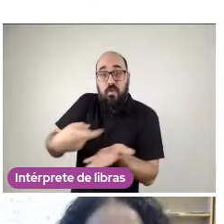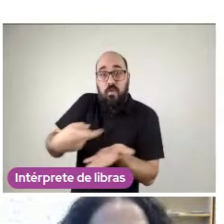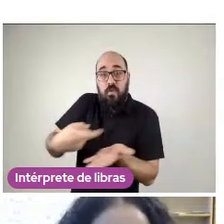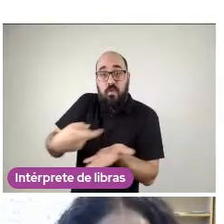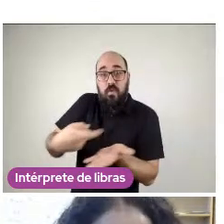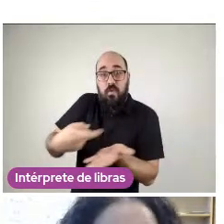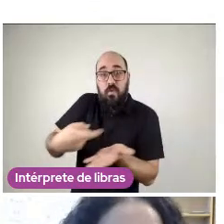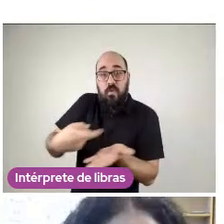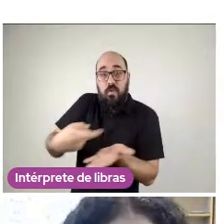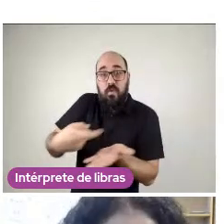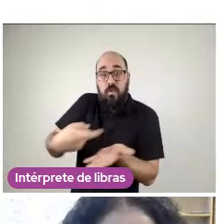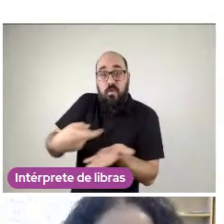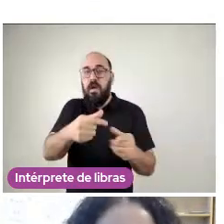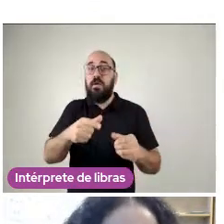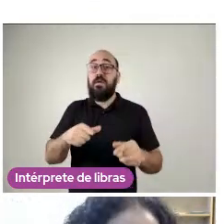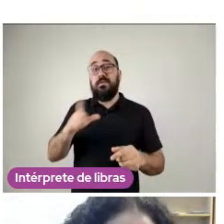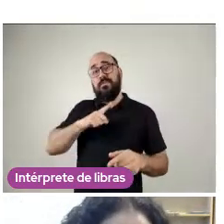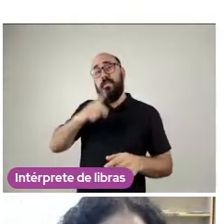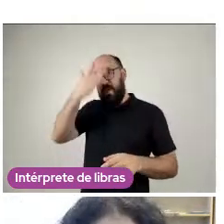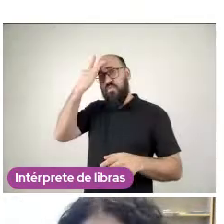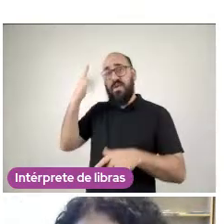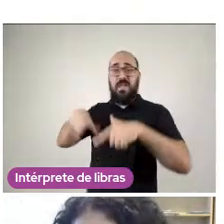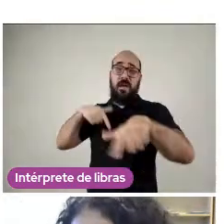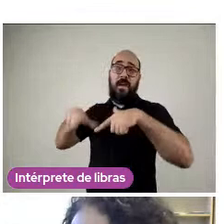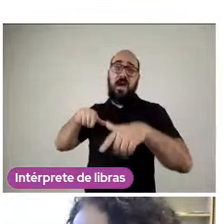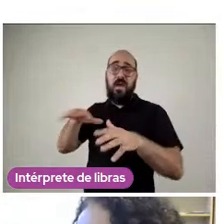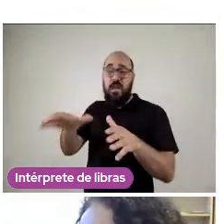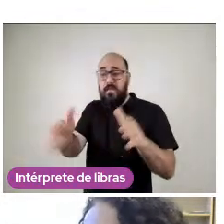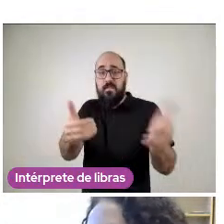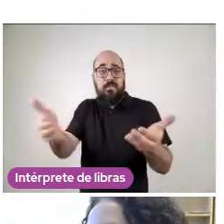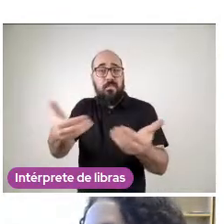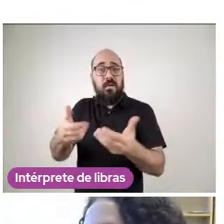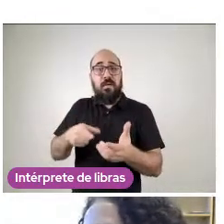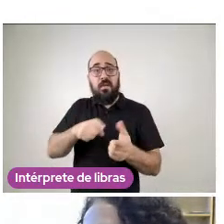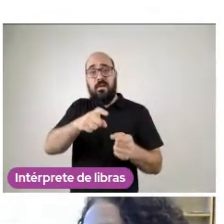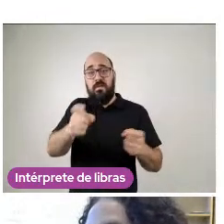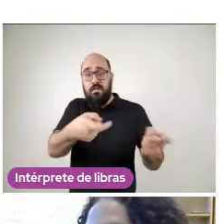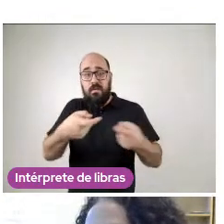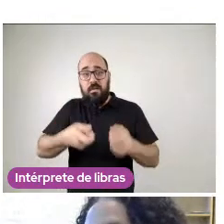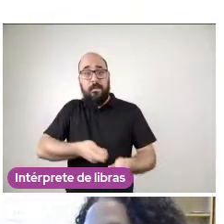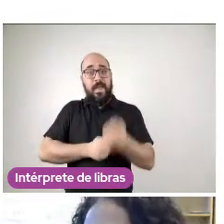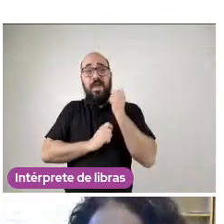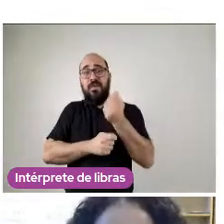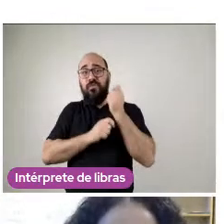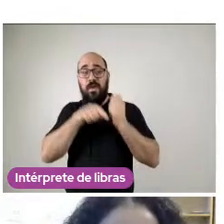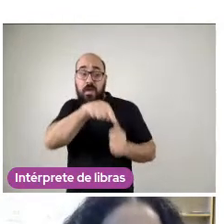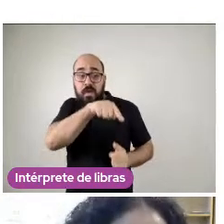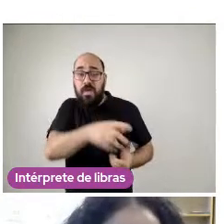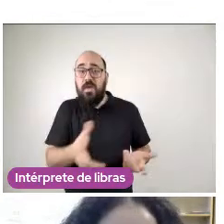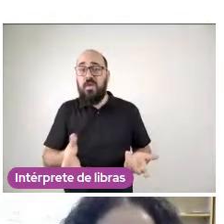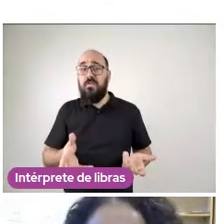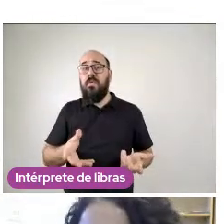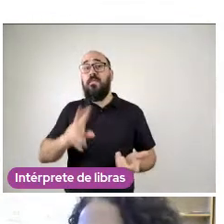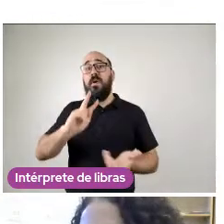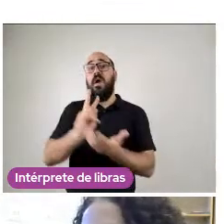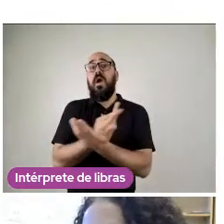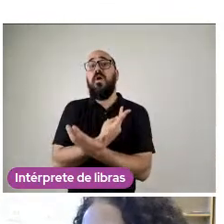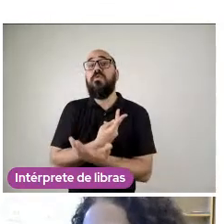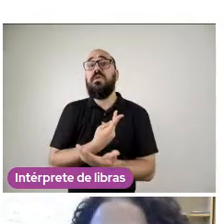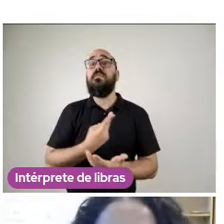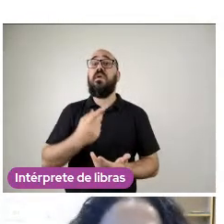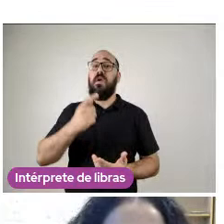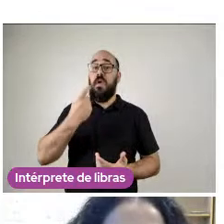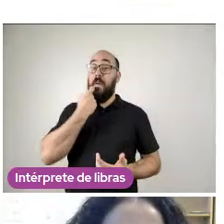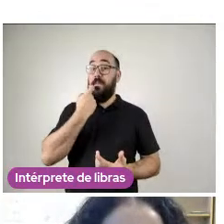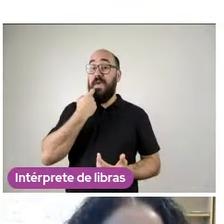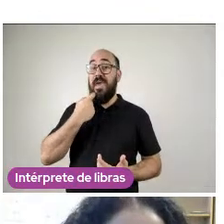que exploram esses, que vendem esses mariscos, elas ficam sem uma fonte de renda. É, pode ocasionar a mortalidade de peixe, que é uma coisa que